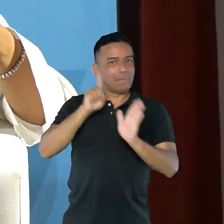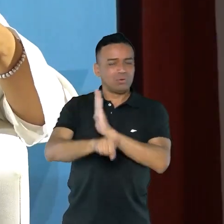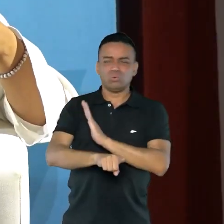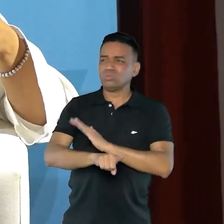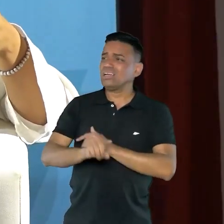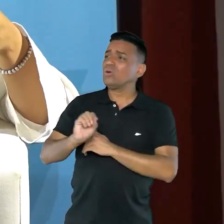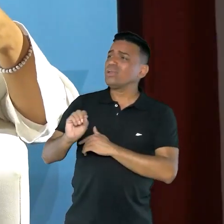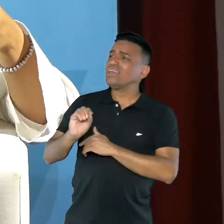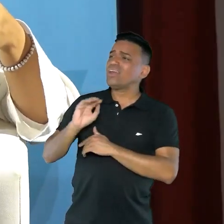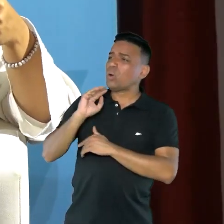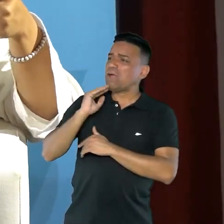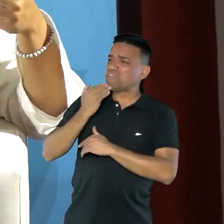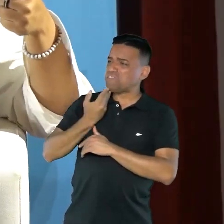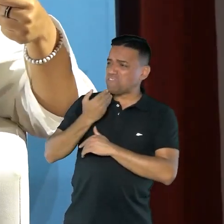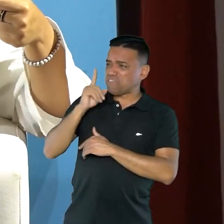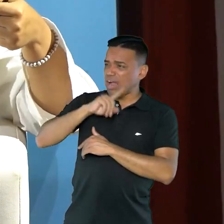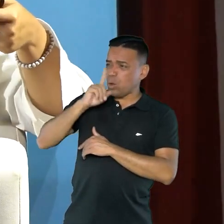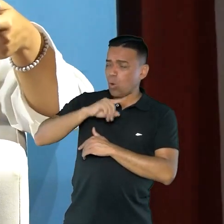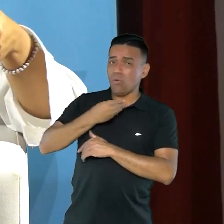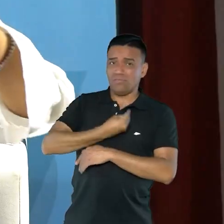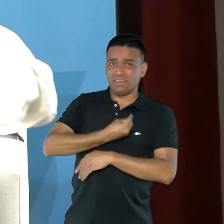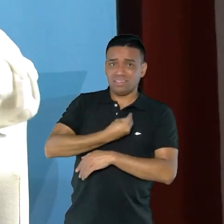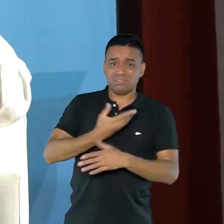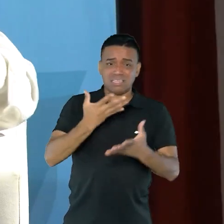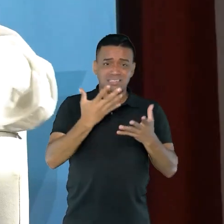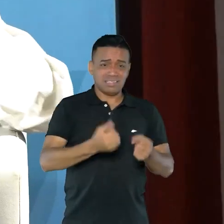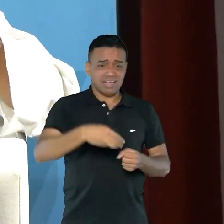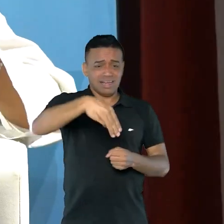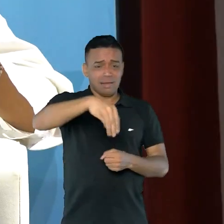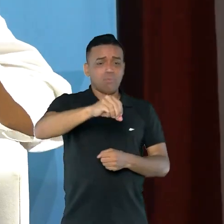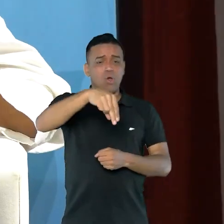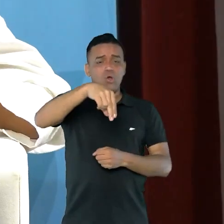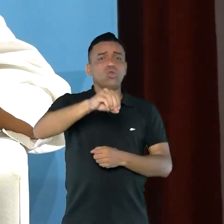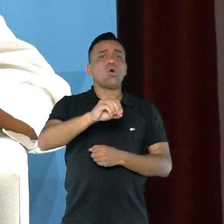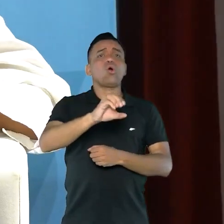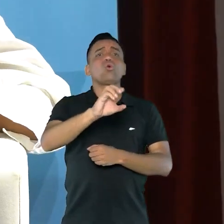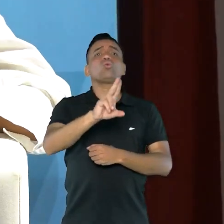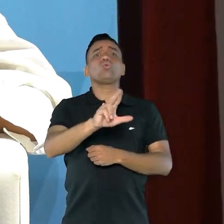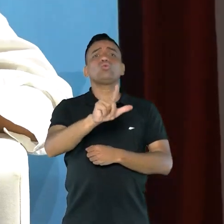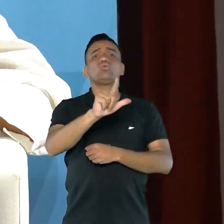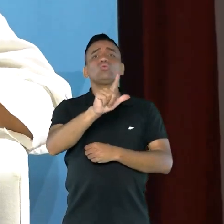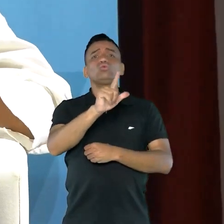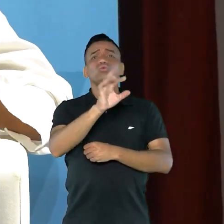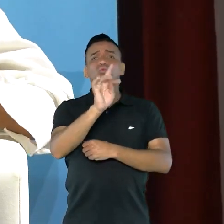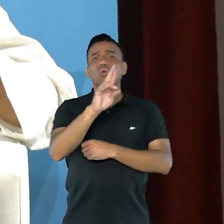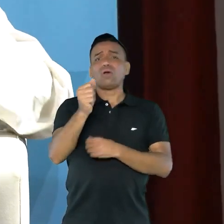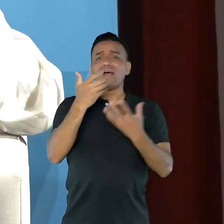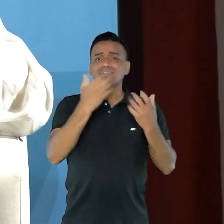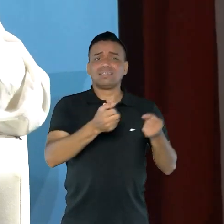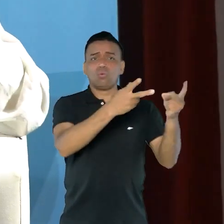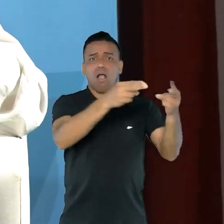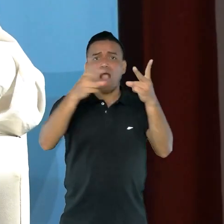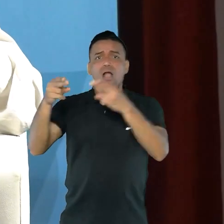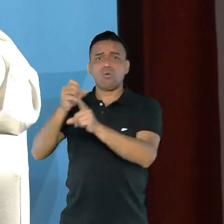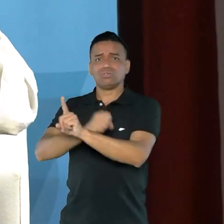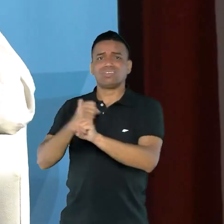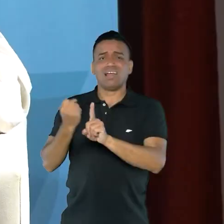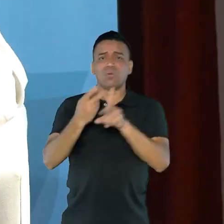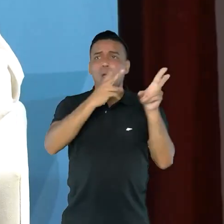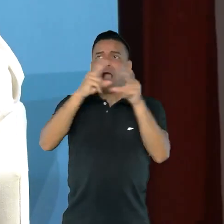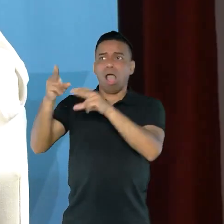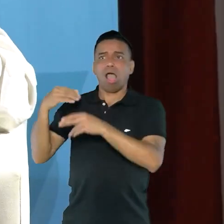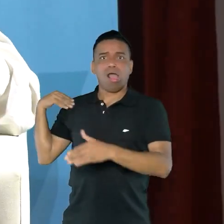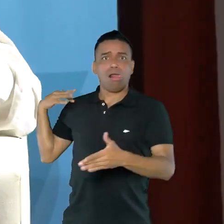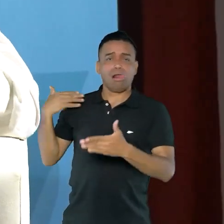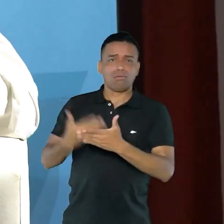na sua vida para que você aceitasse a monocultura de ser igual a todo mundo, né? Se tem algo que precisa ser